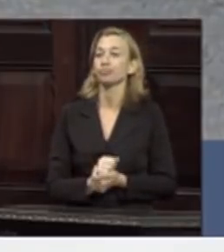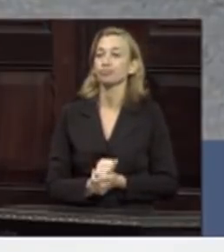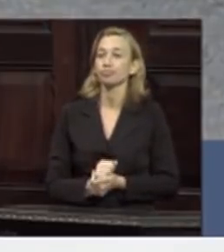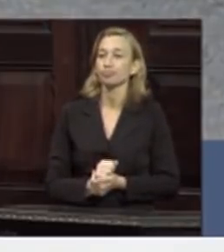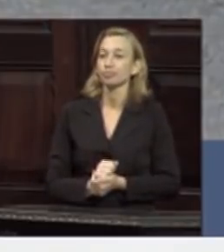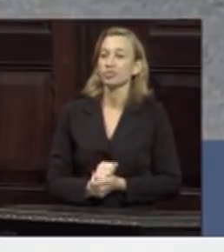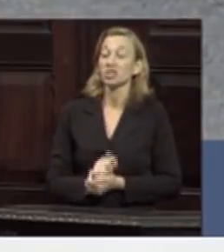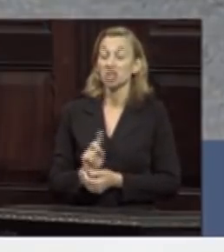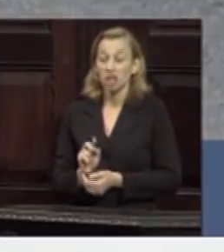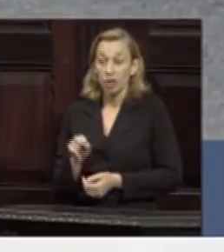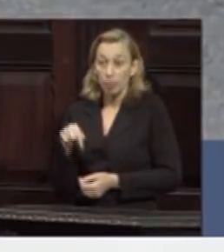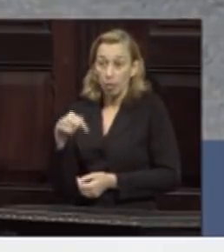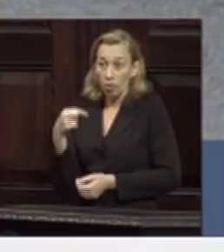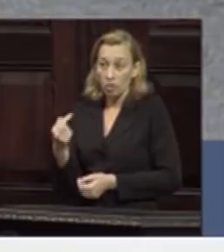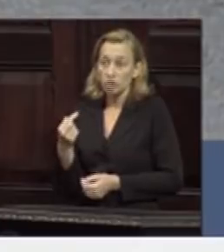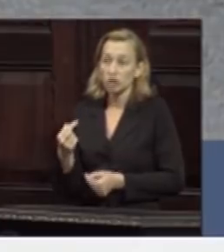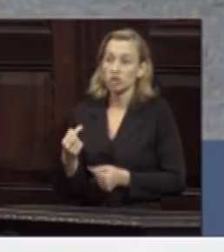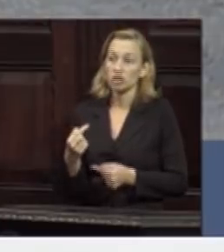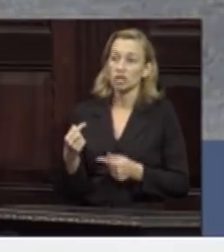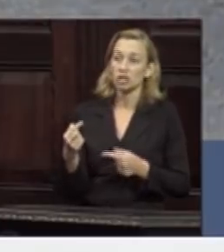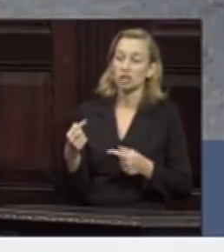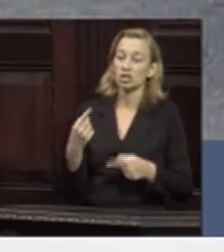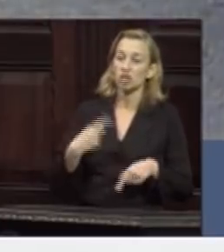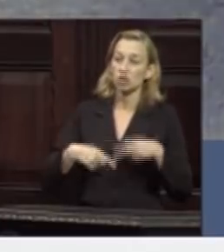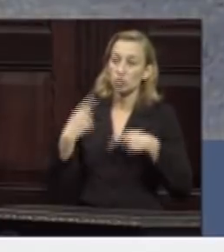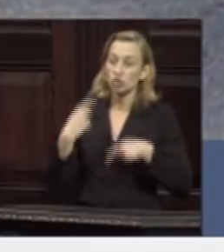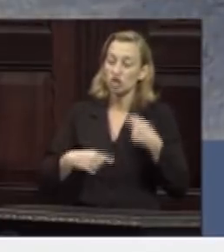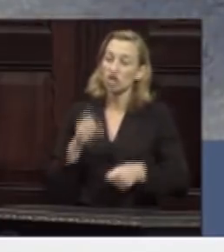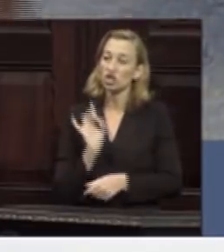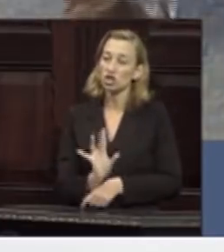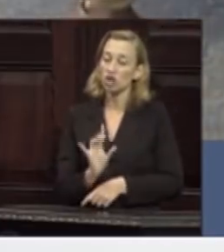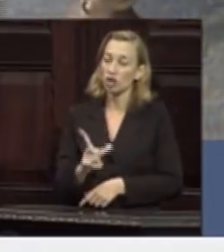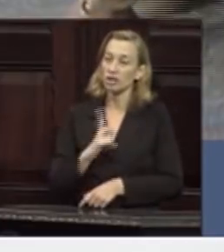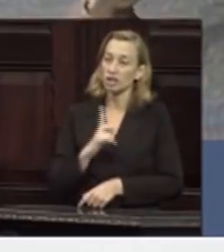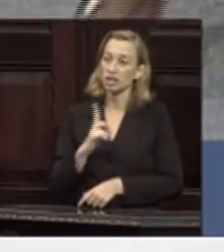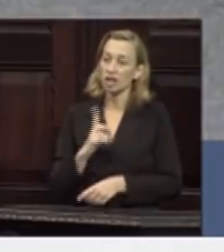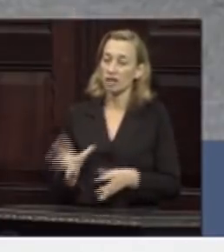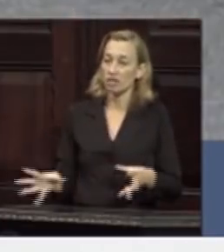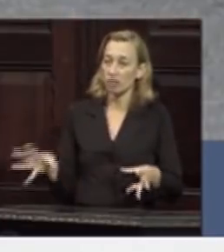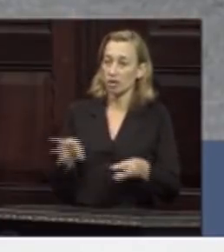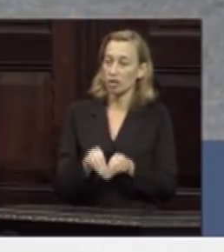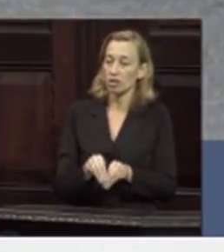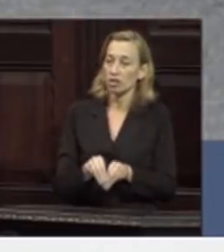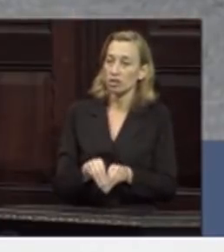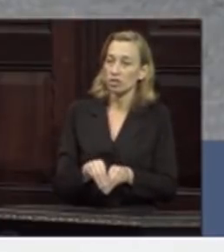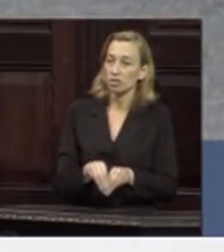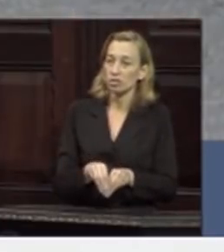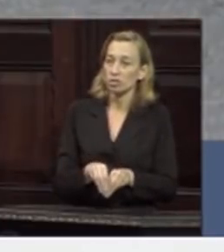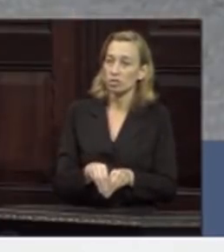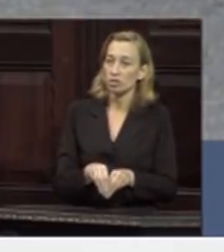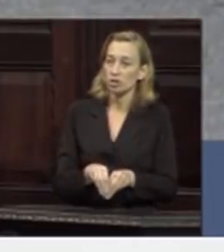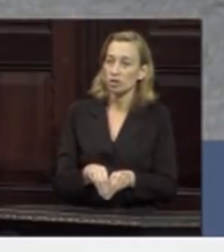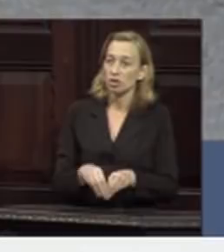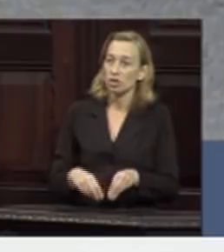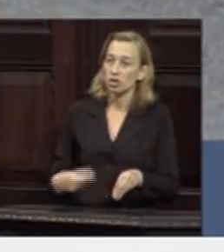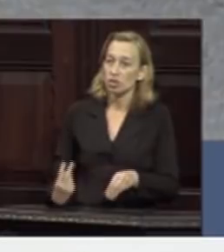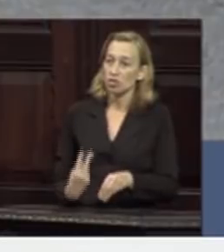E aí depois reclamaram porque só teve a incorporação da GELED e o valor